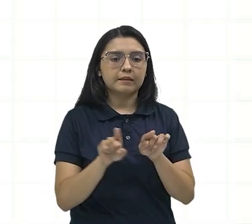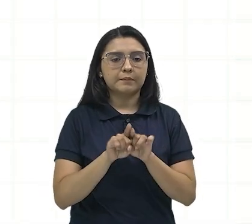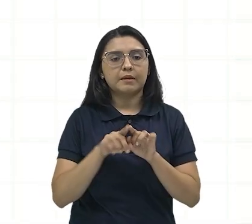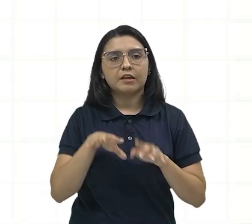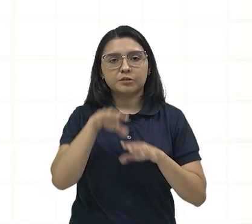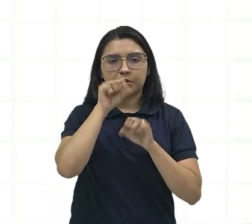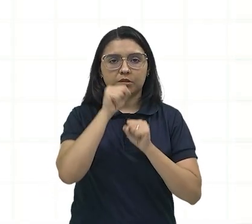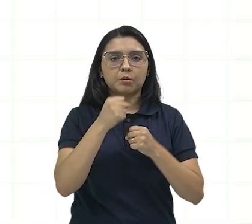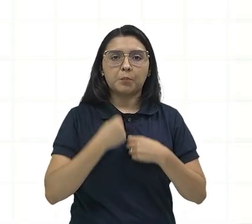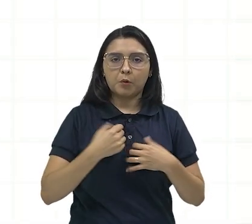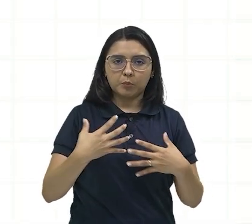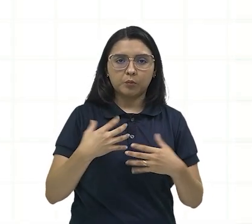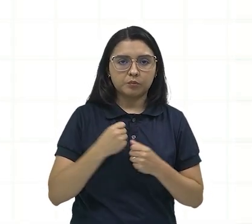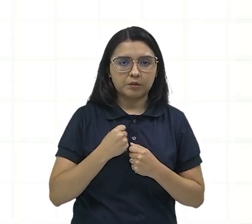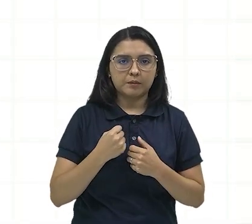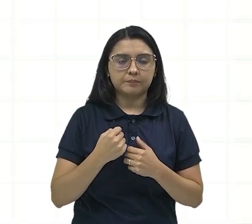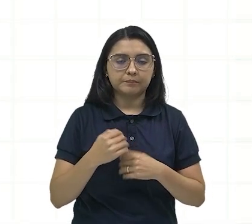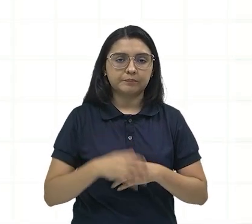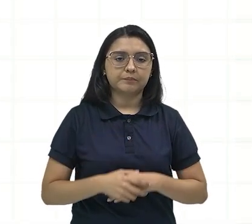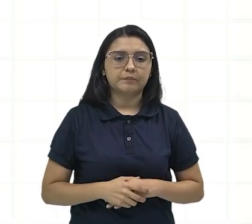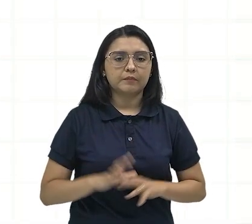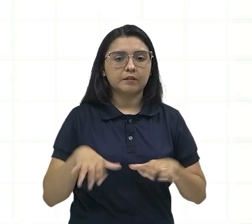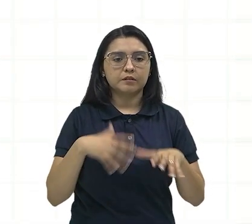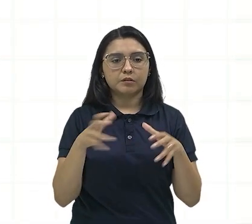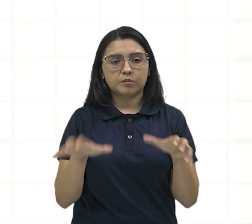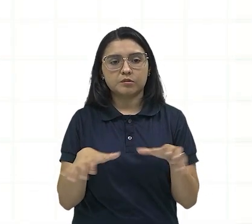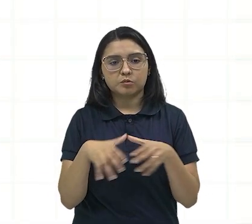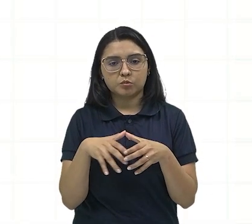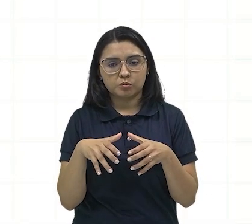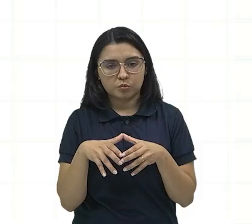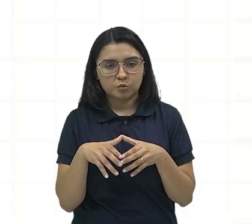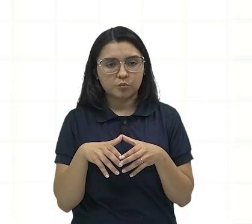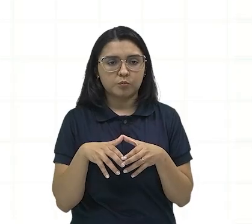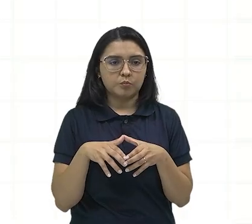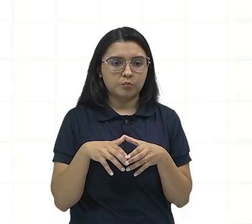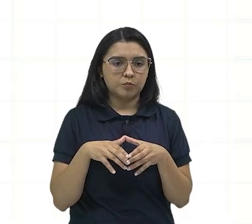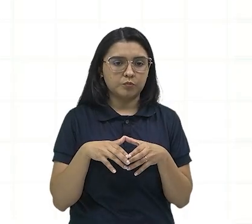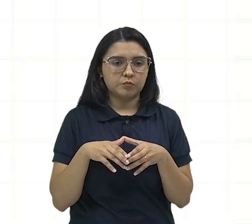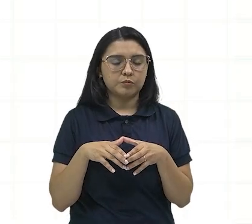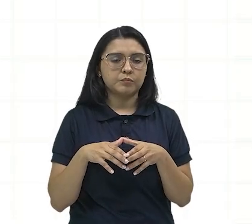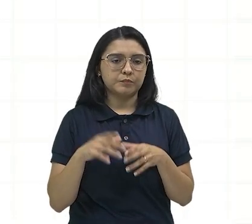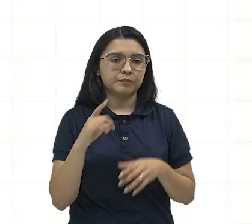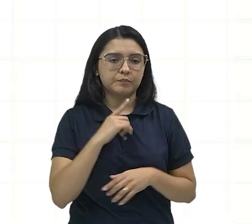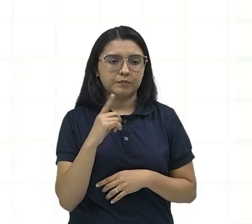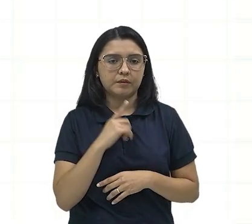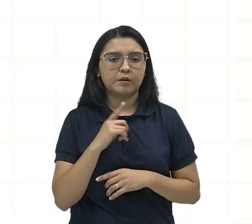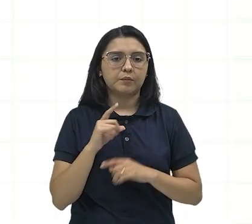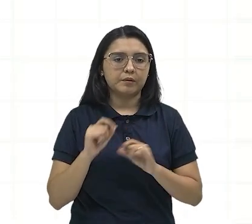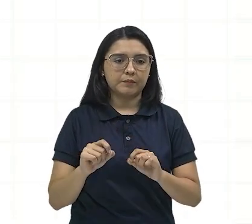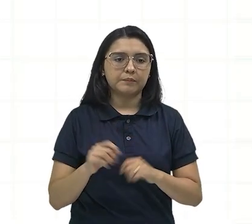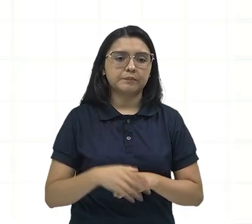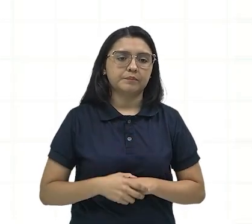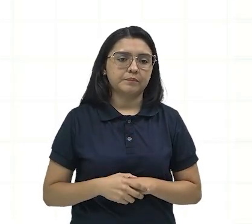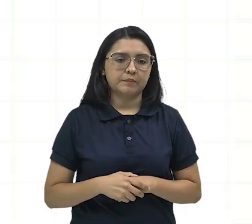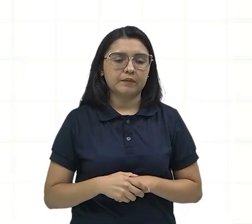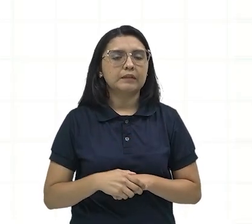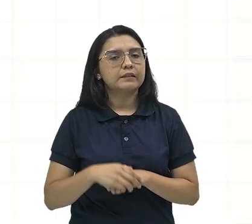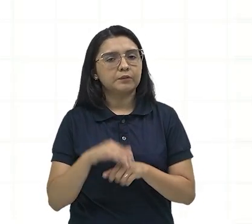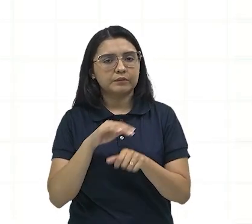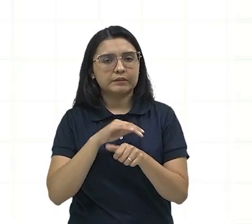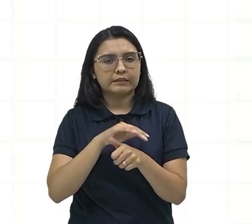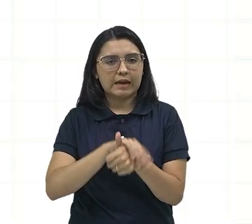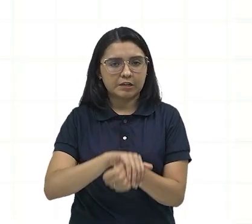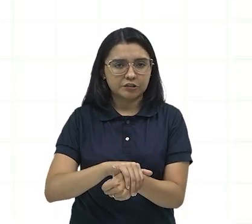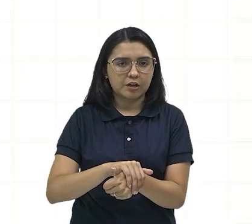respiração pulmonar. Neste grupo dos répteis, nós temos aí, além, né, dos tracajás, que eu não comentei na